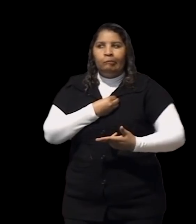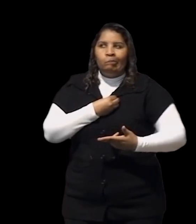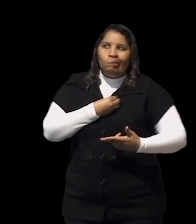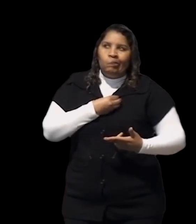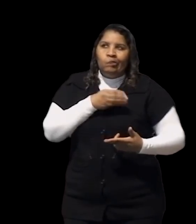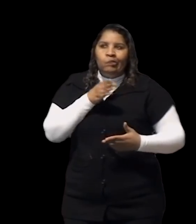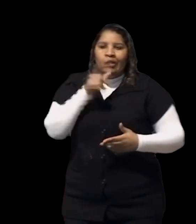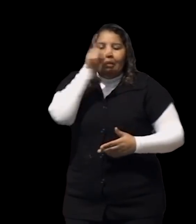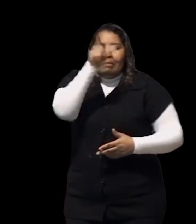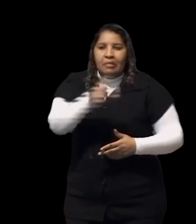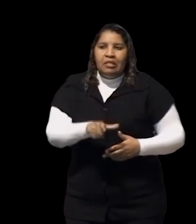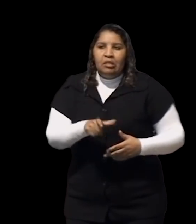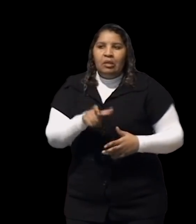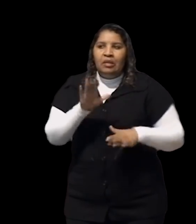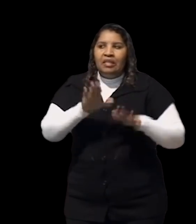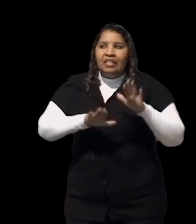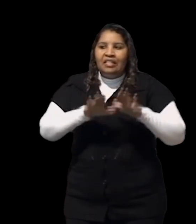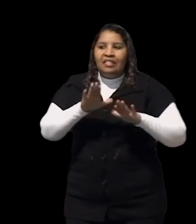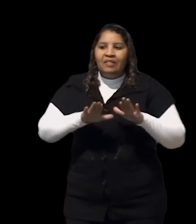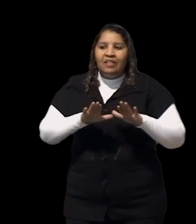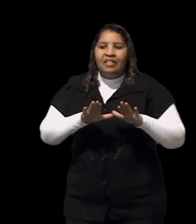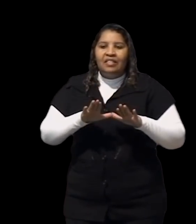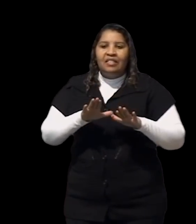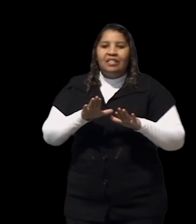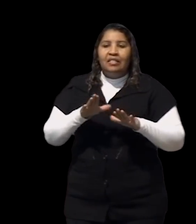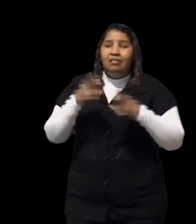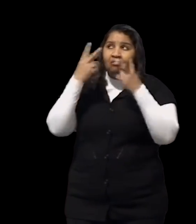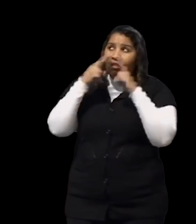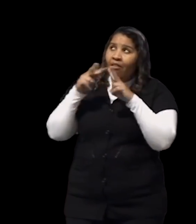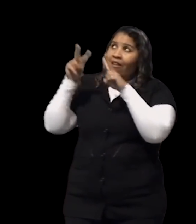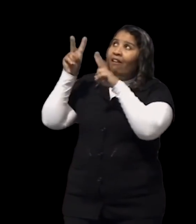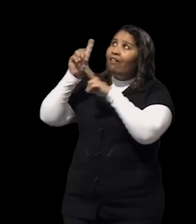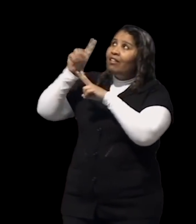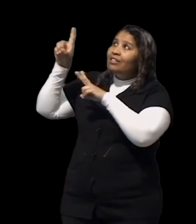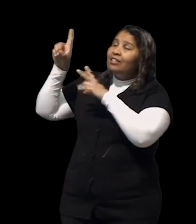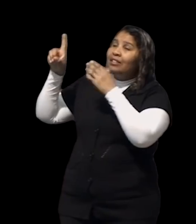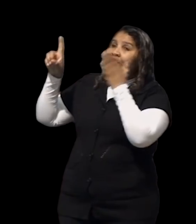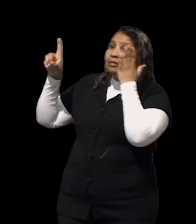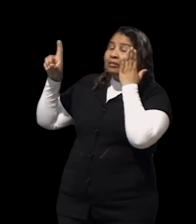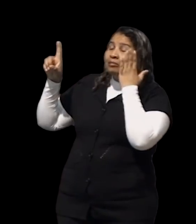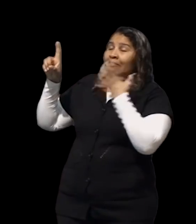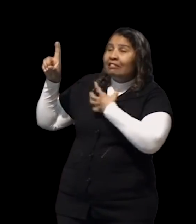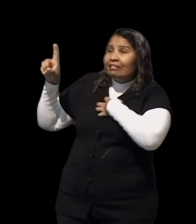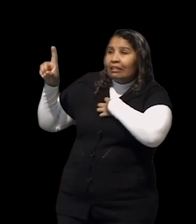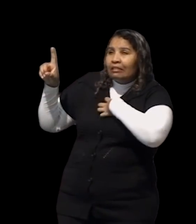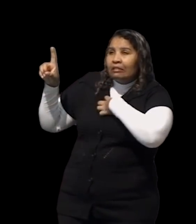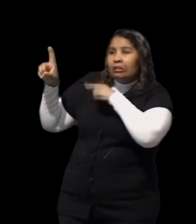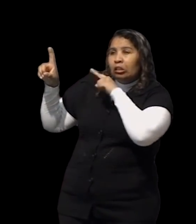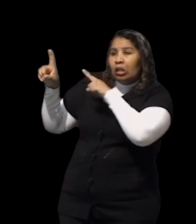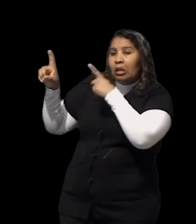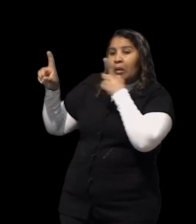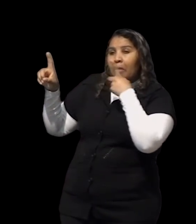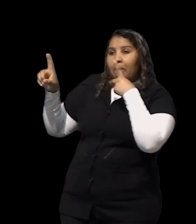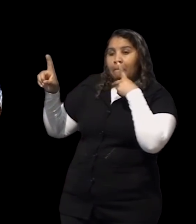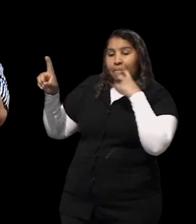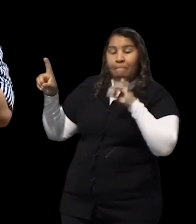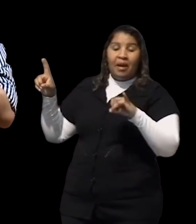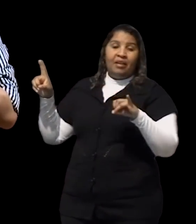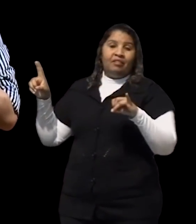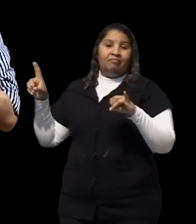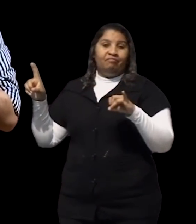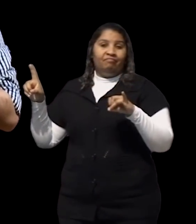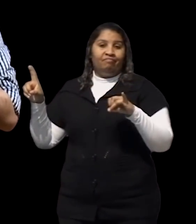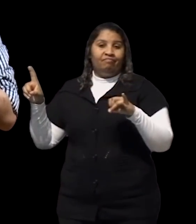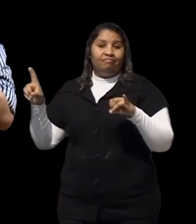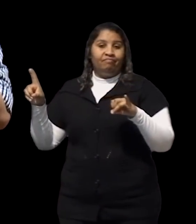uma pessoa que é órfão que não vê Deus como pai ele é marcado por